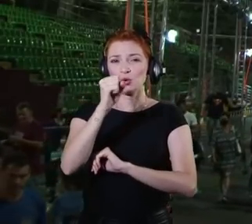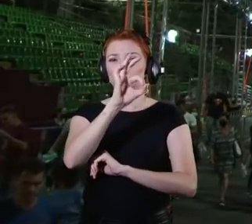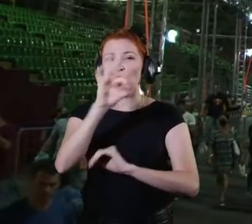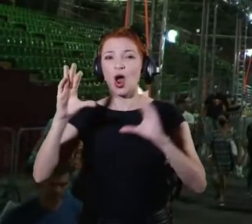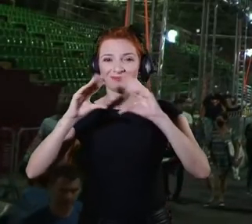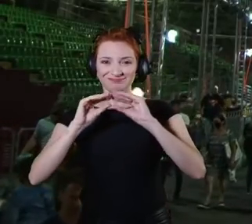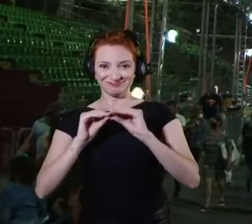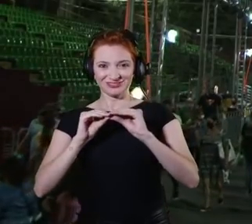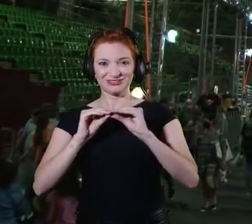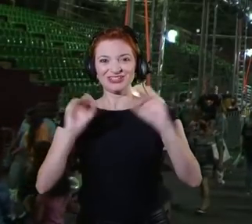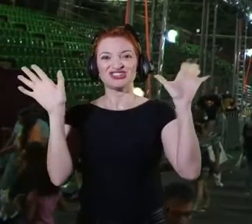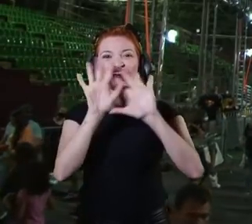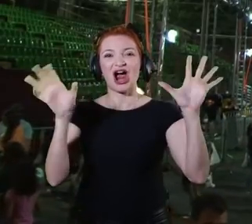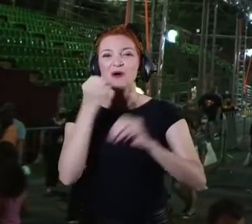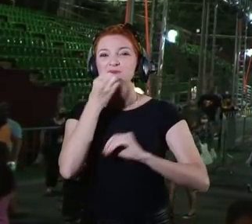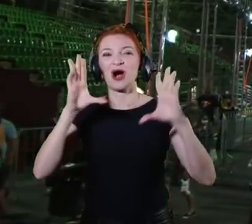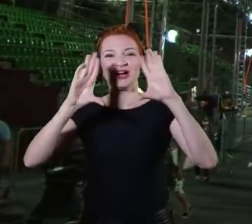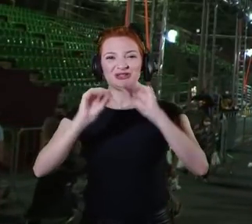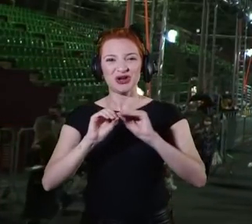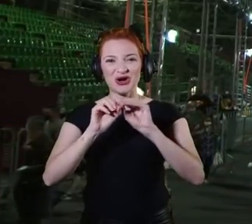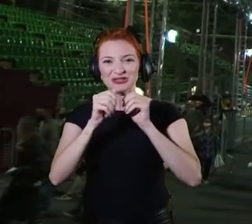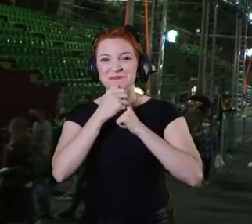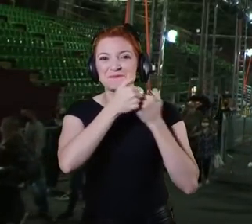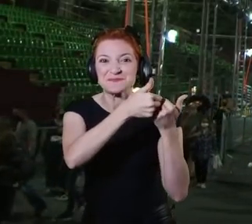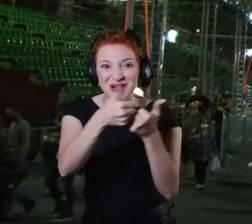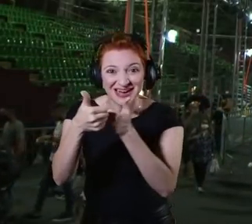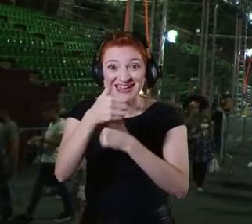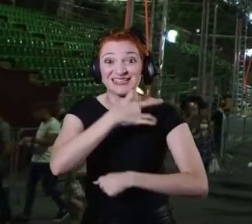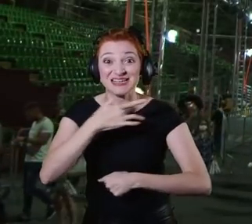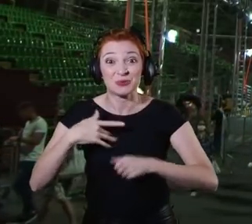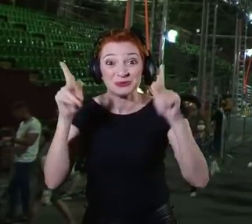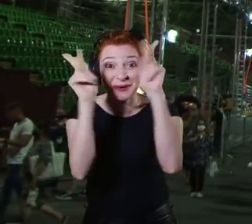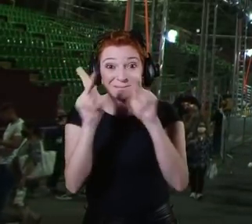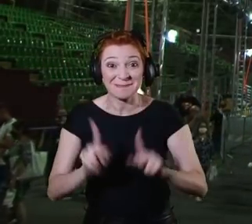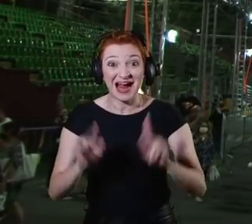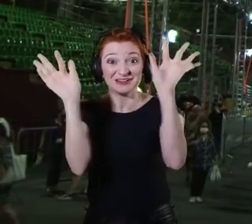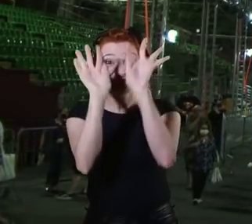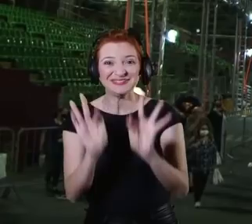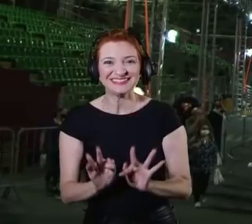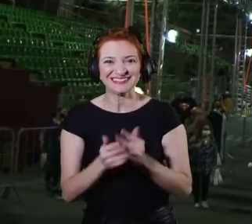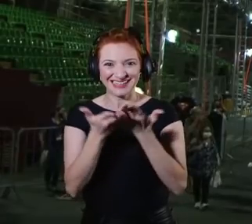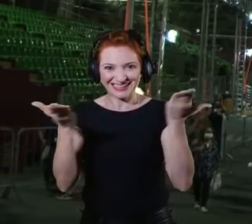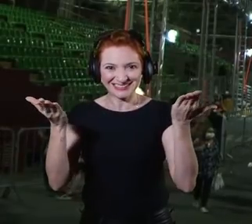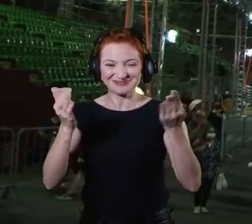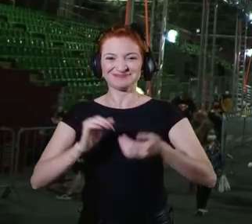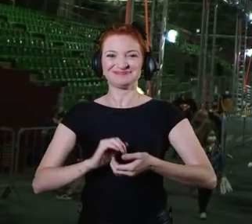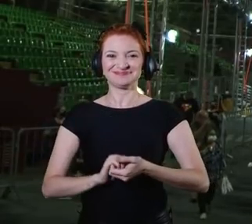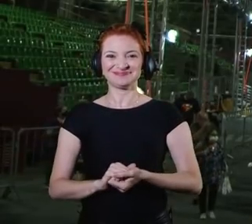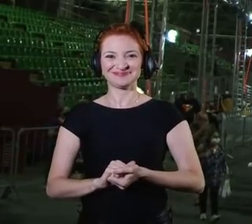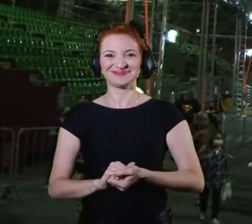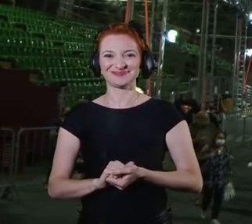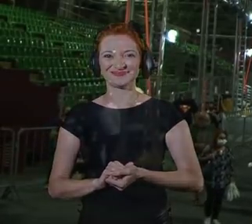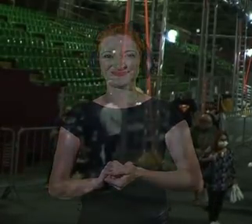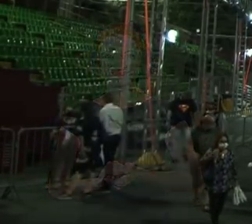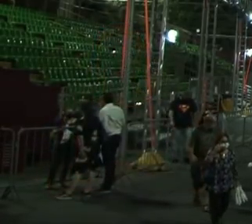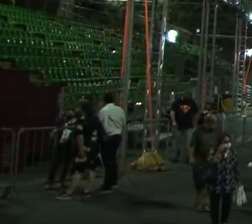horas da noite. Tchau, boa noite, fiquem bem, saúde, paz e felicidades.